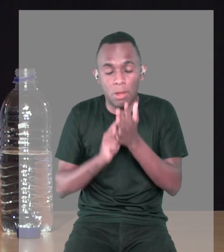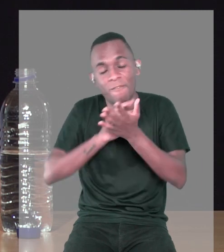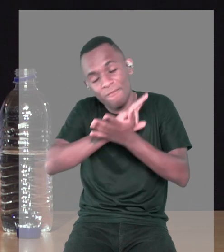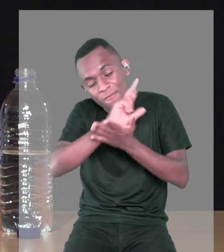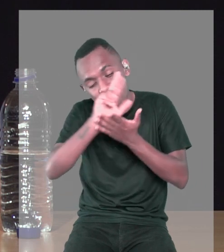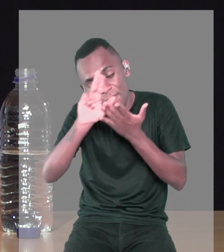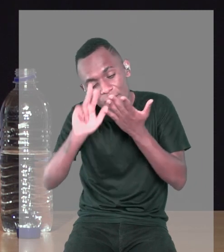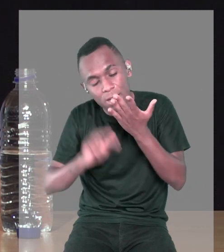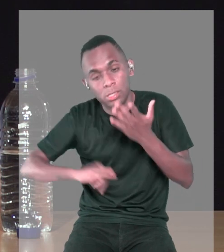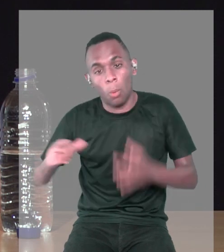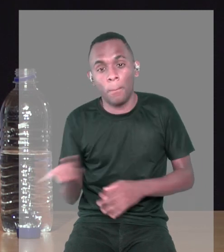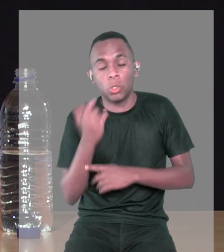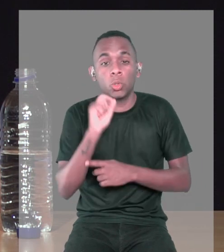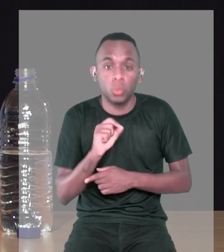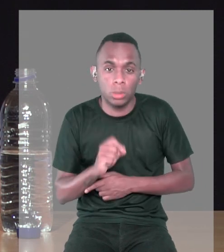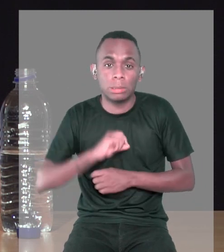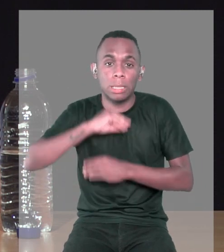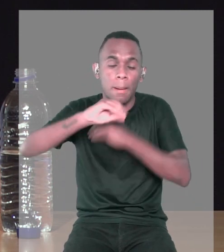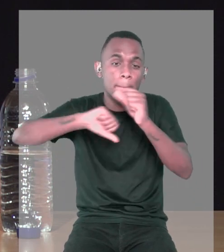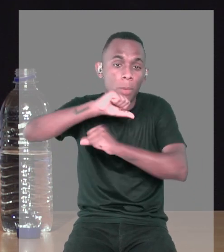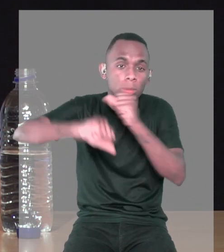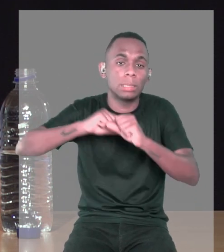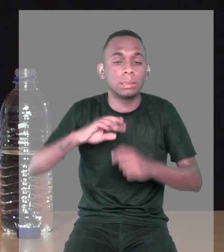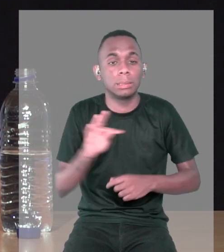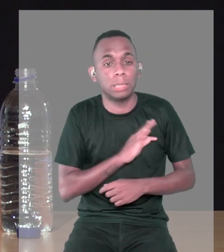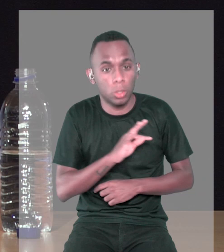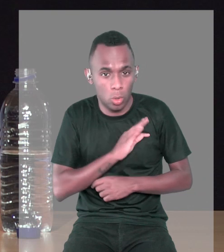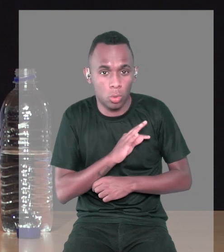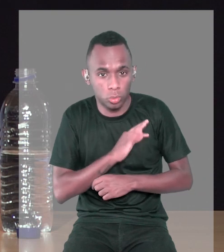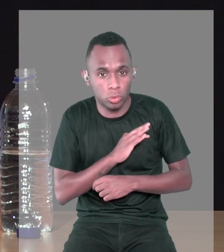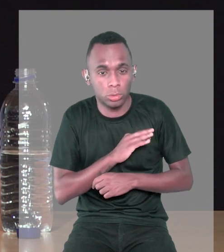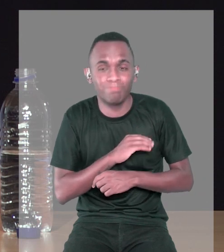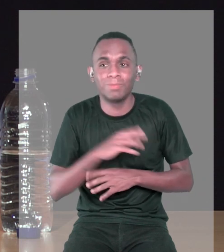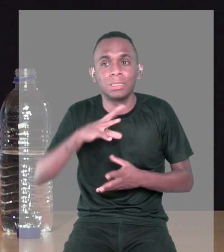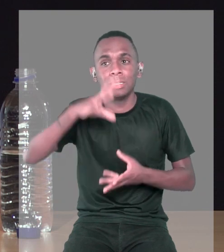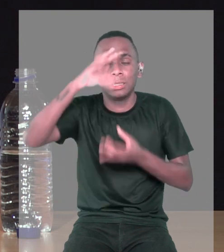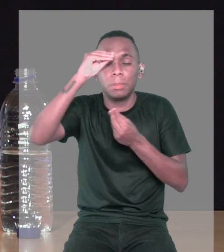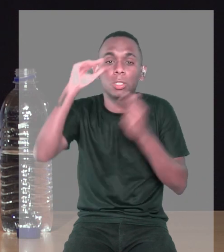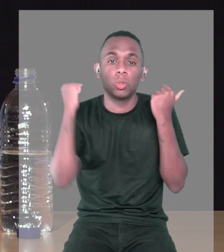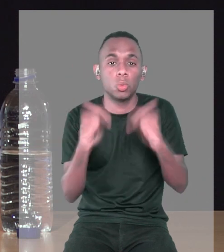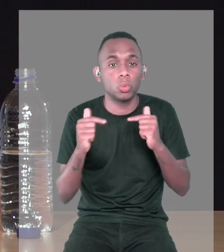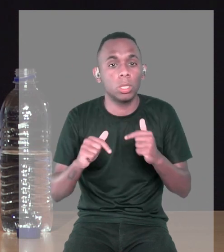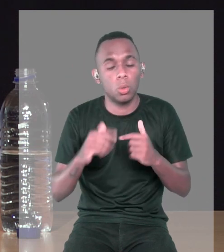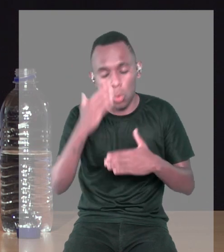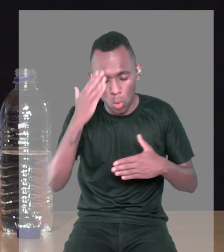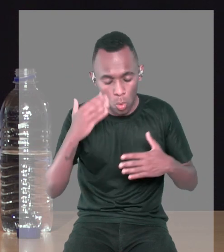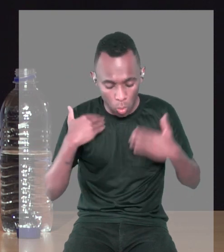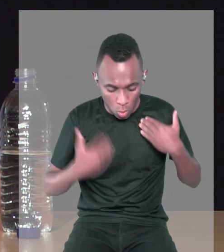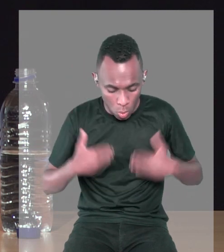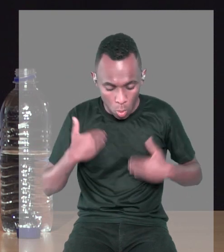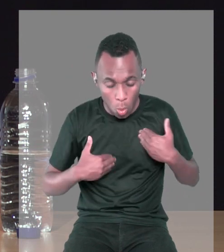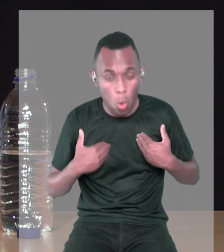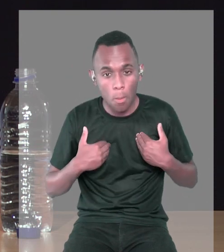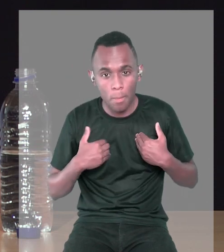subordinou-se, muitas vezes, à mutação tecnológica que, sem espírito, submete